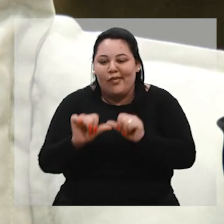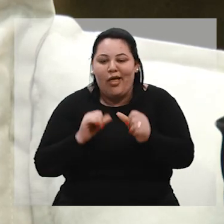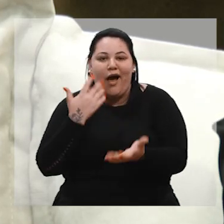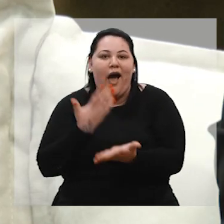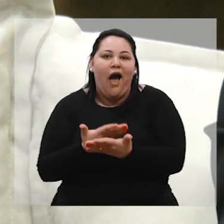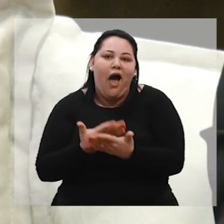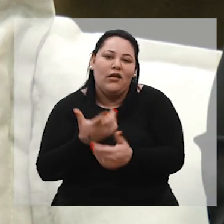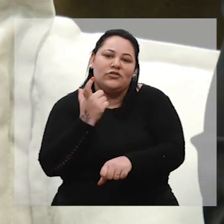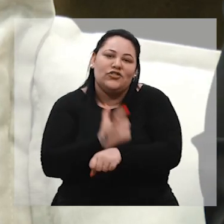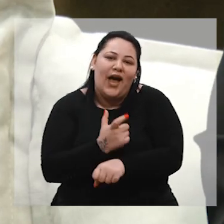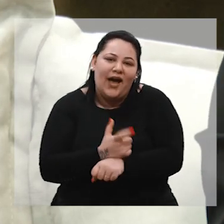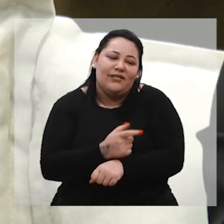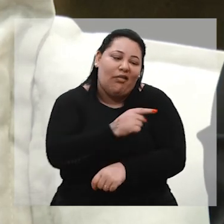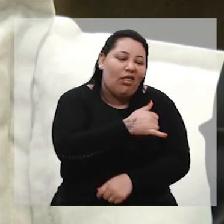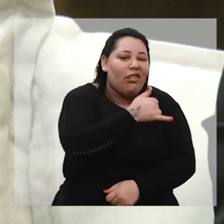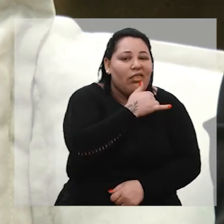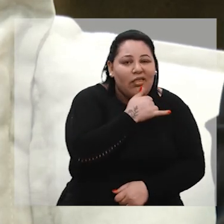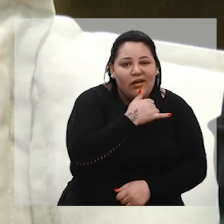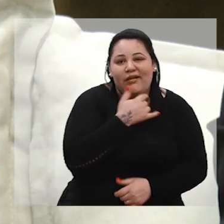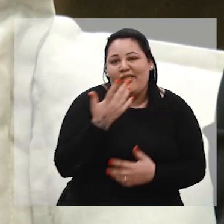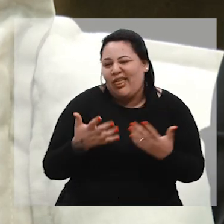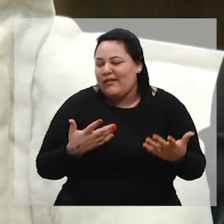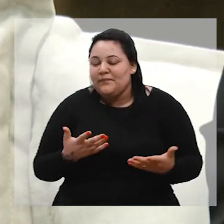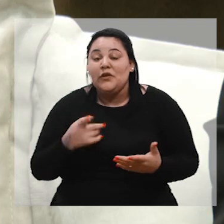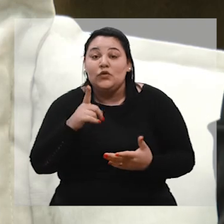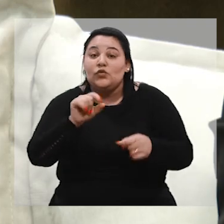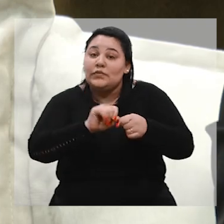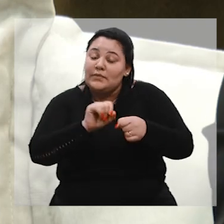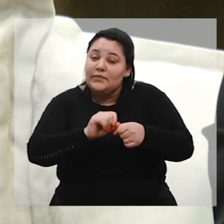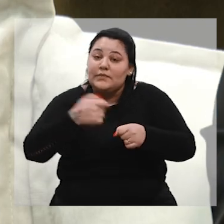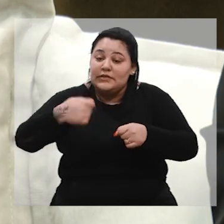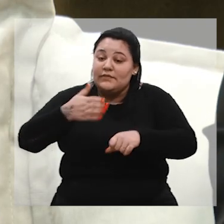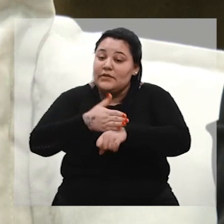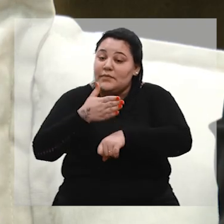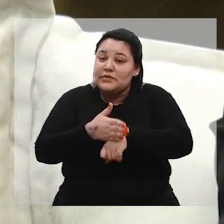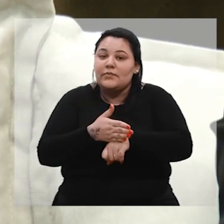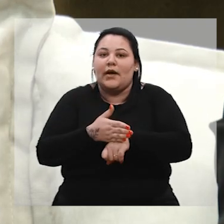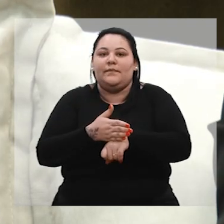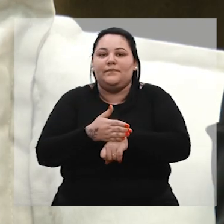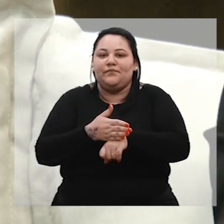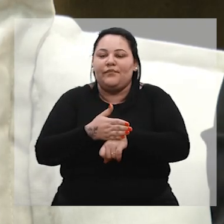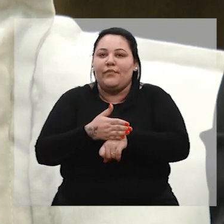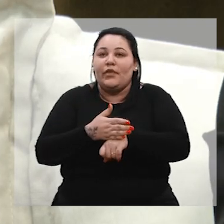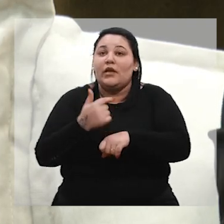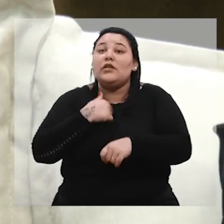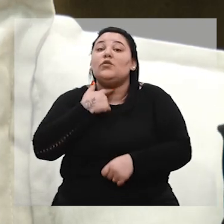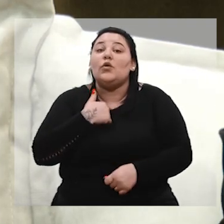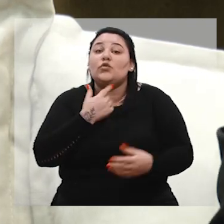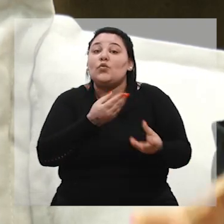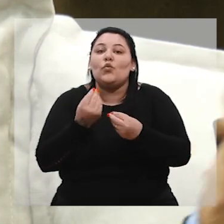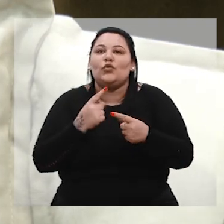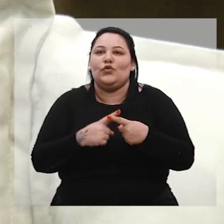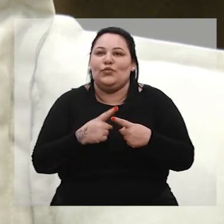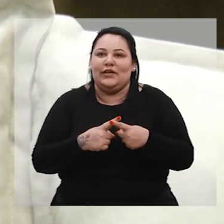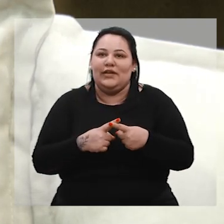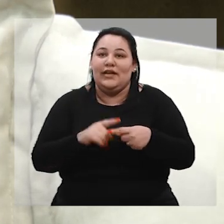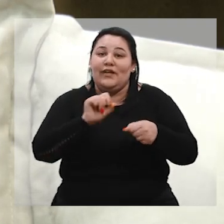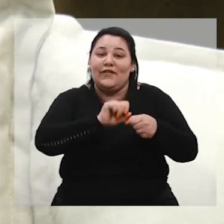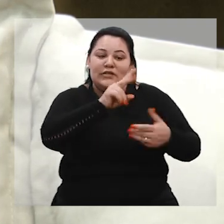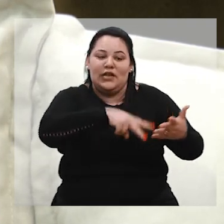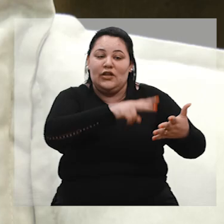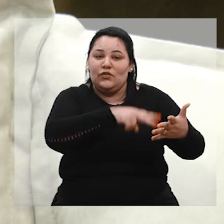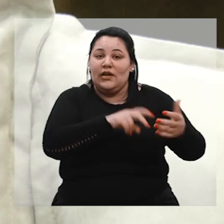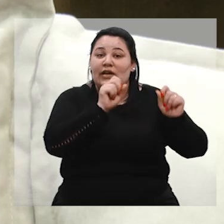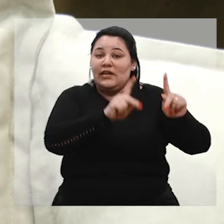isso. Então, para não ficar uma aula chata, né, a criança não ficar desestimulada a vir para a escola, tu também tem que fazer com que ele